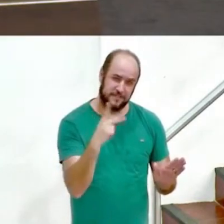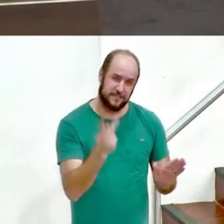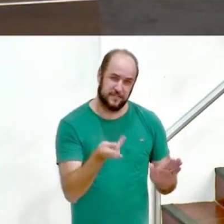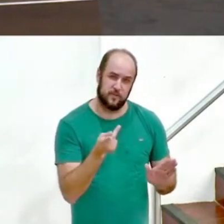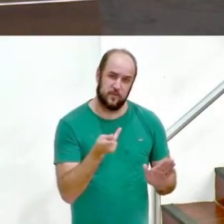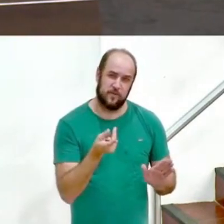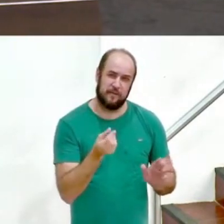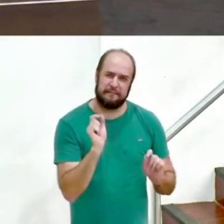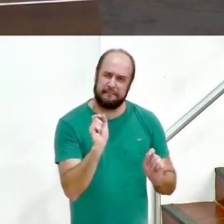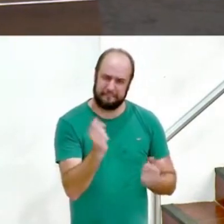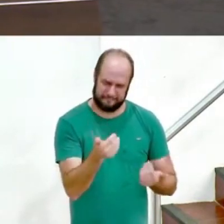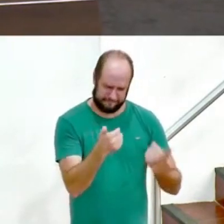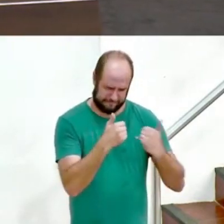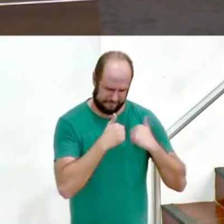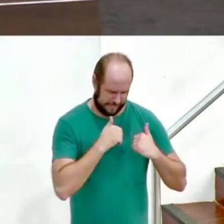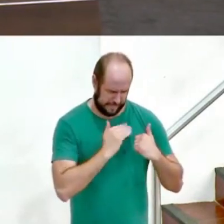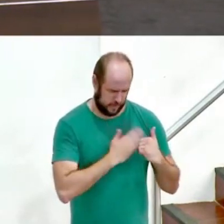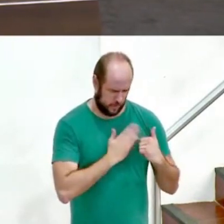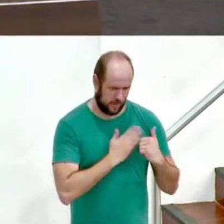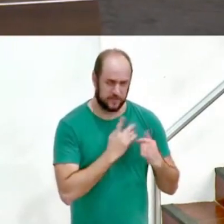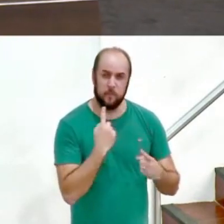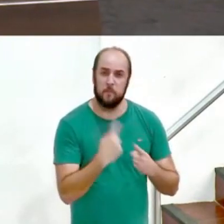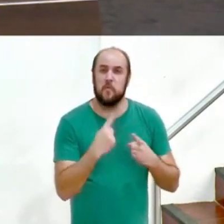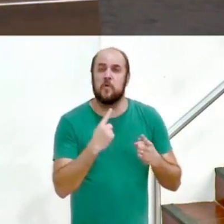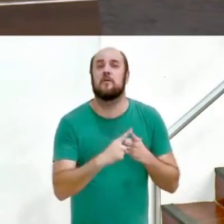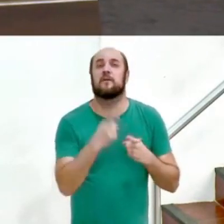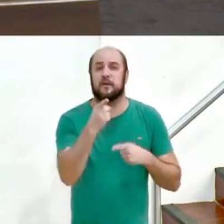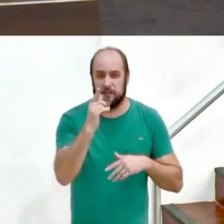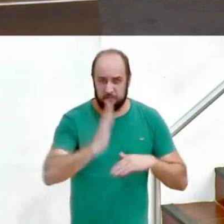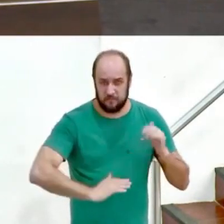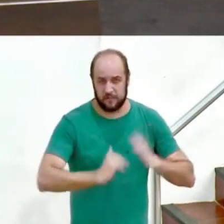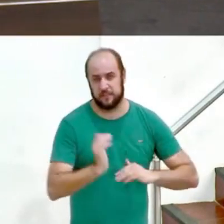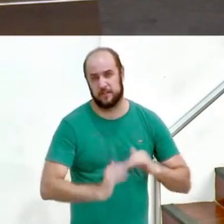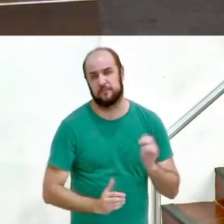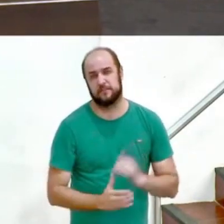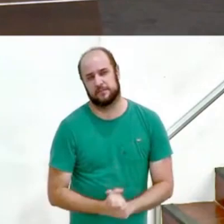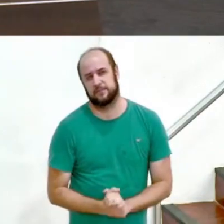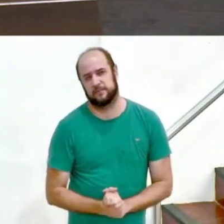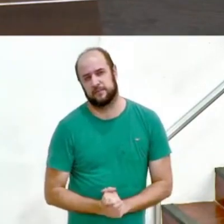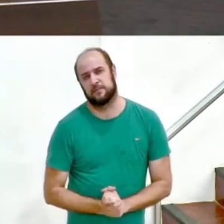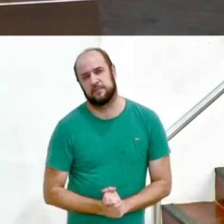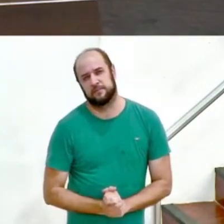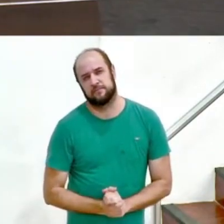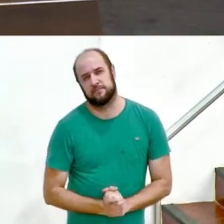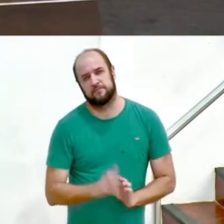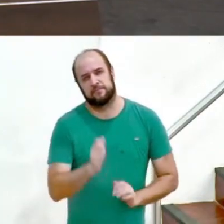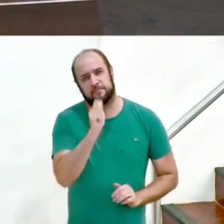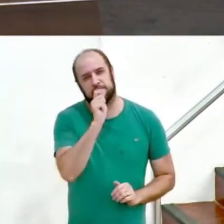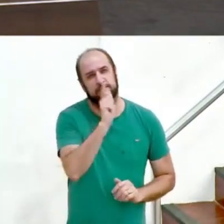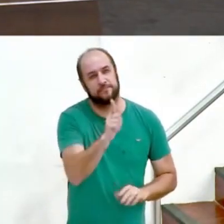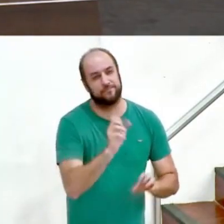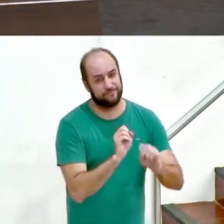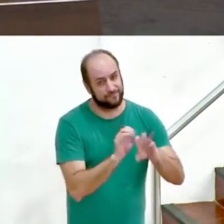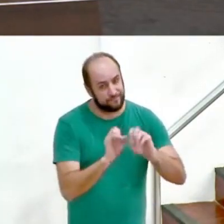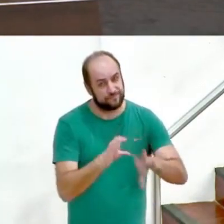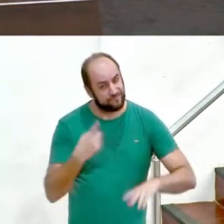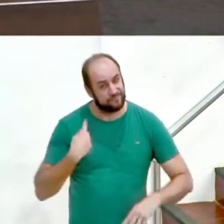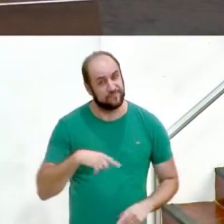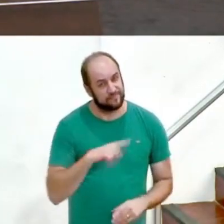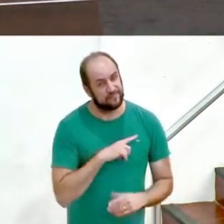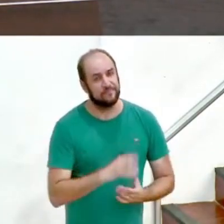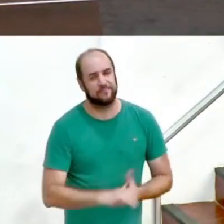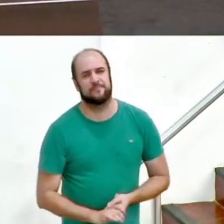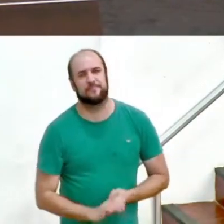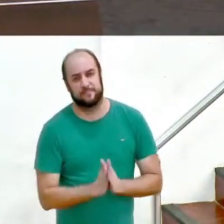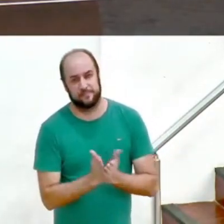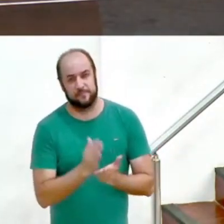coração, porque você está fazendo o que está fazendo. É isso que Ageu nos ensina. O livro se